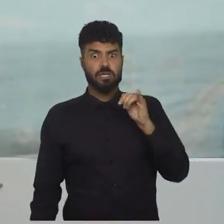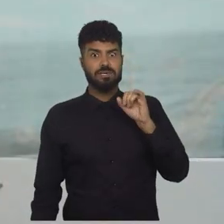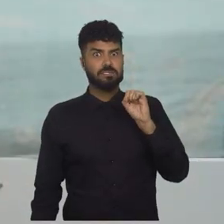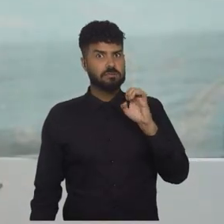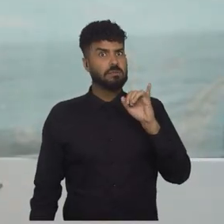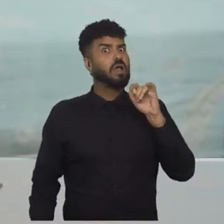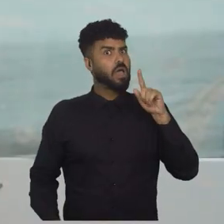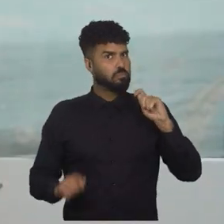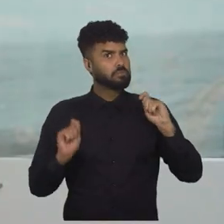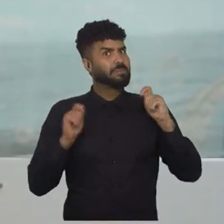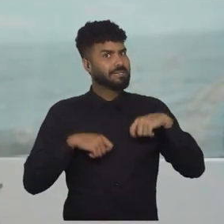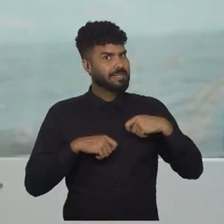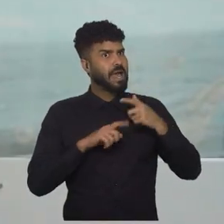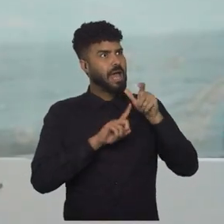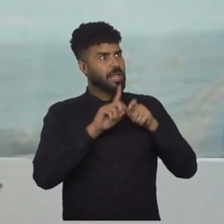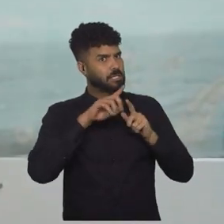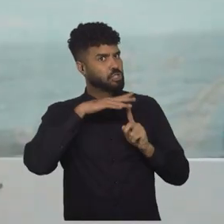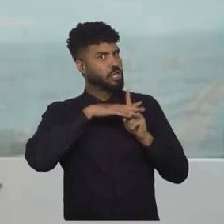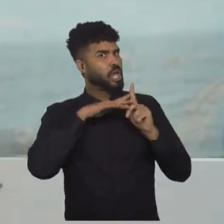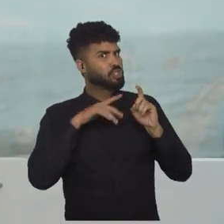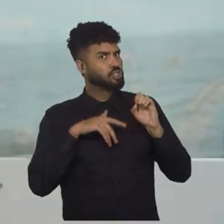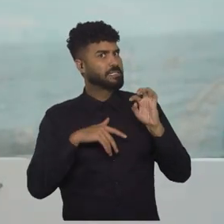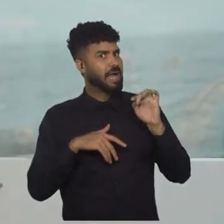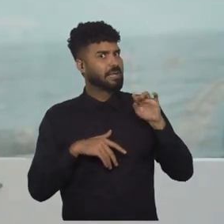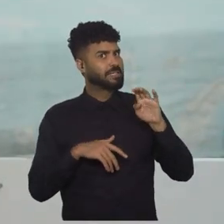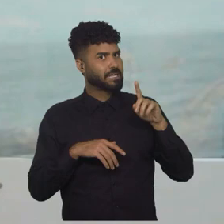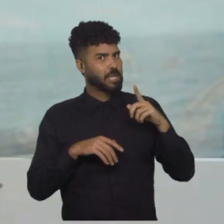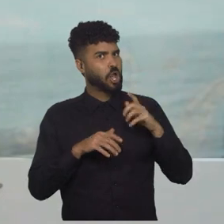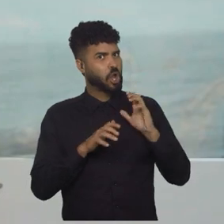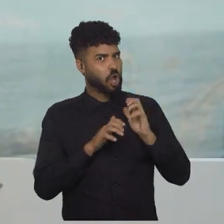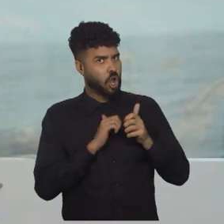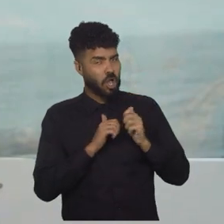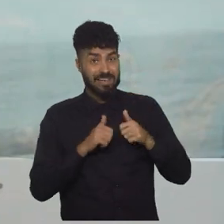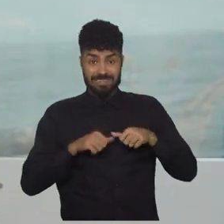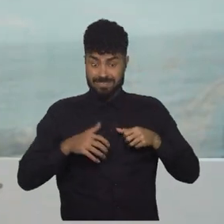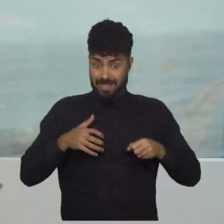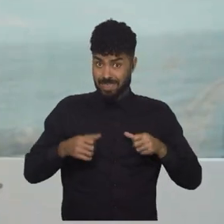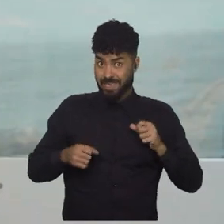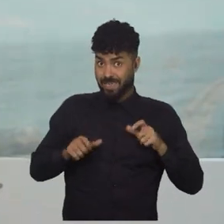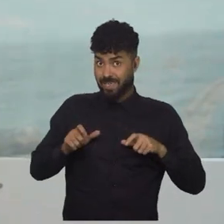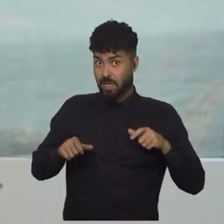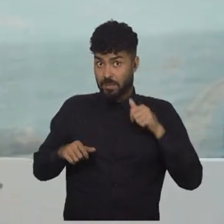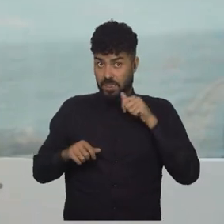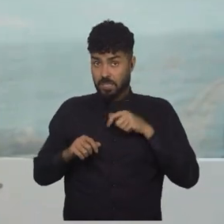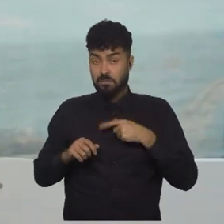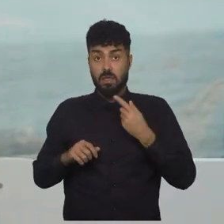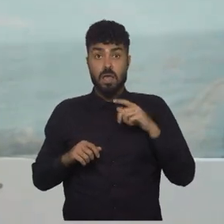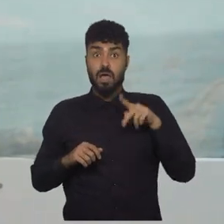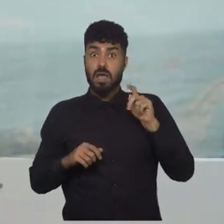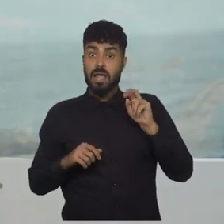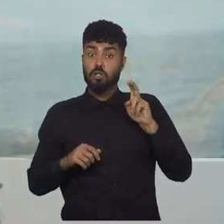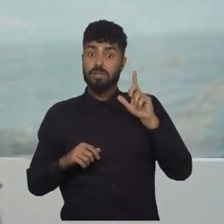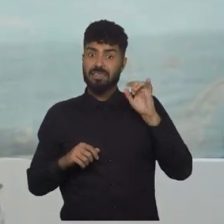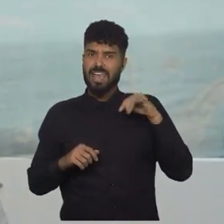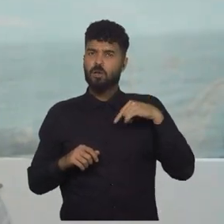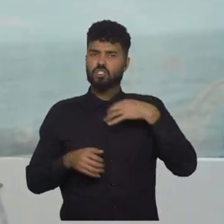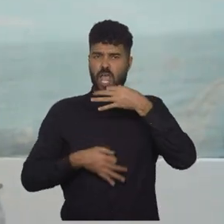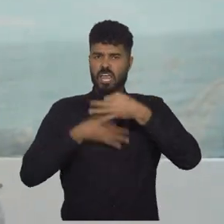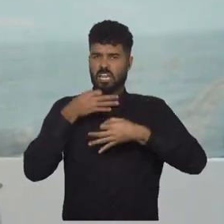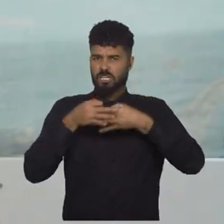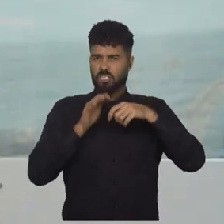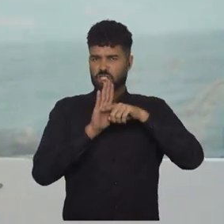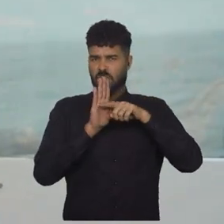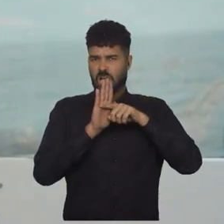imenso de ser um dos destaques dessa Copa. A nossa linha de zaga, até a Carolyn, que eu tinha algumas críticas em relação...